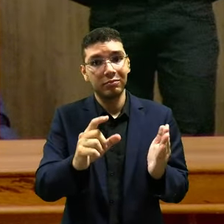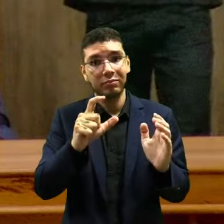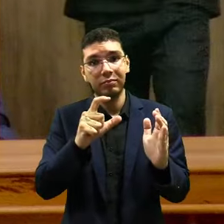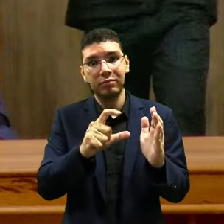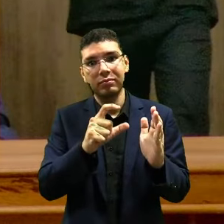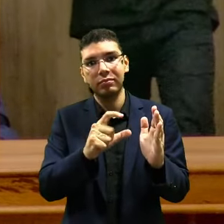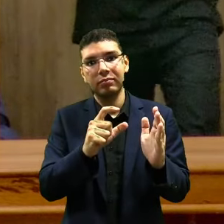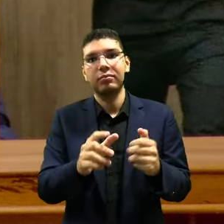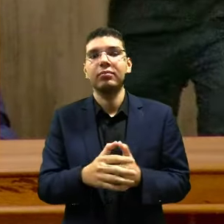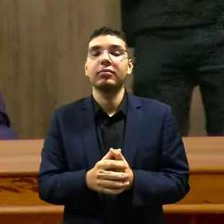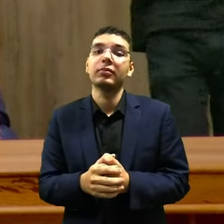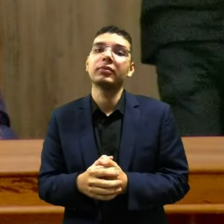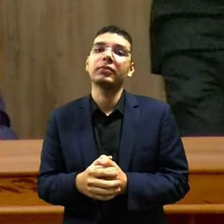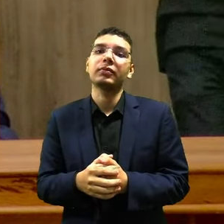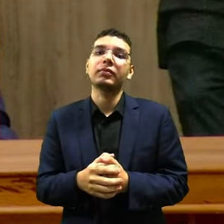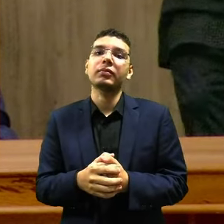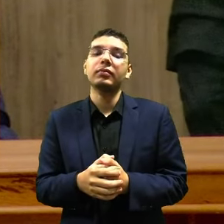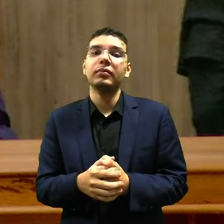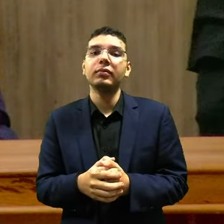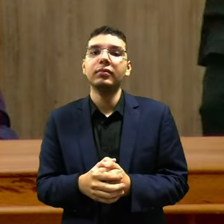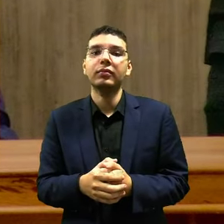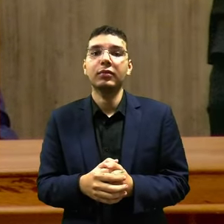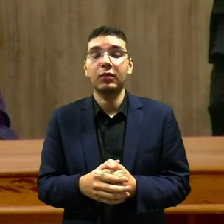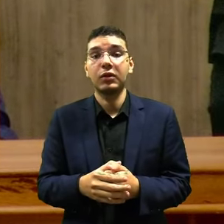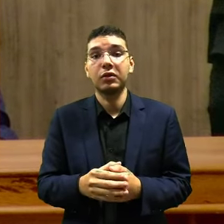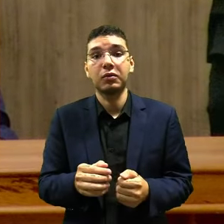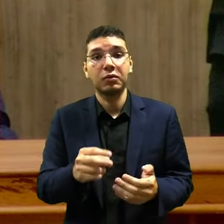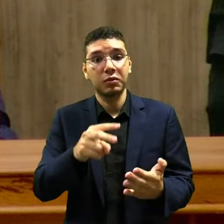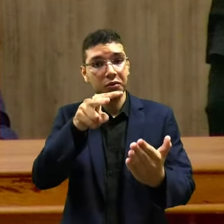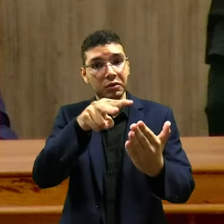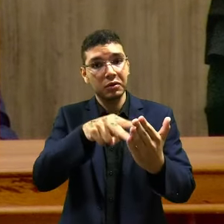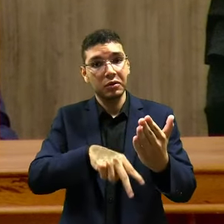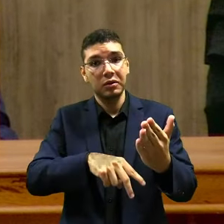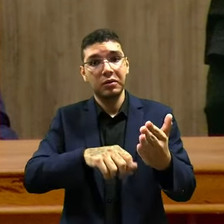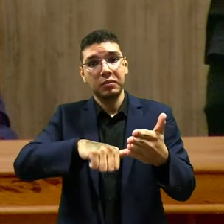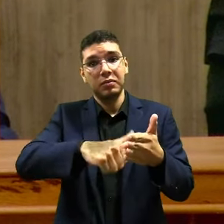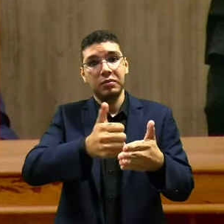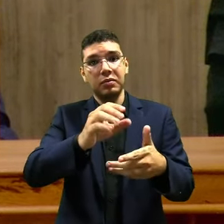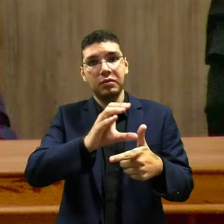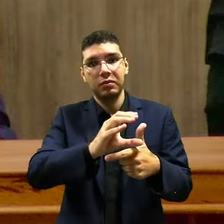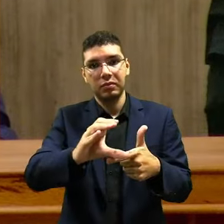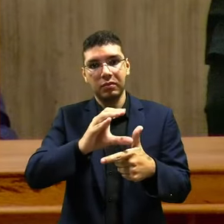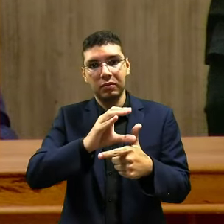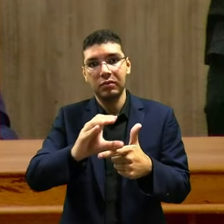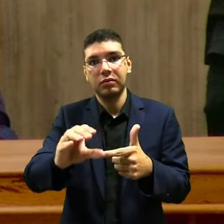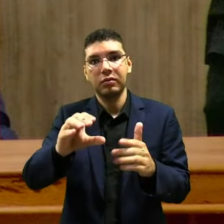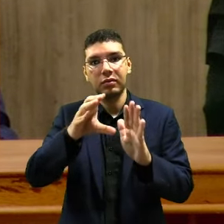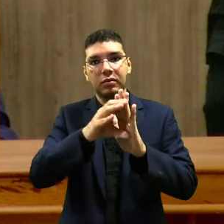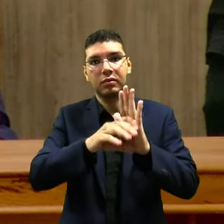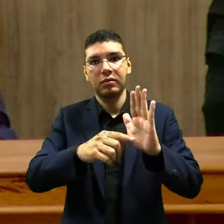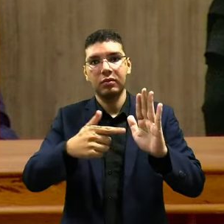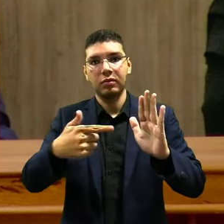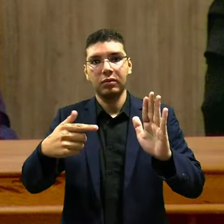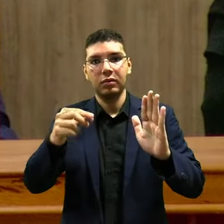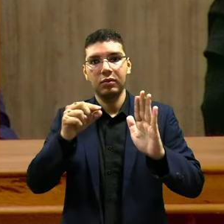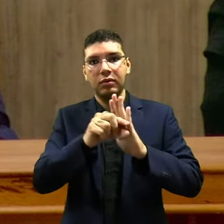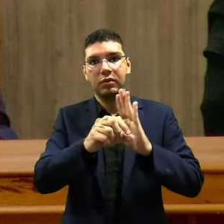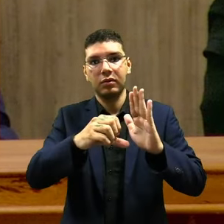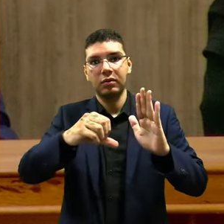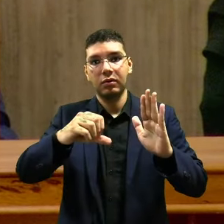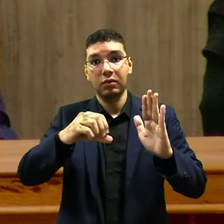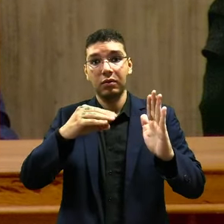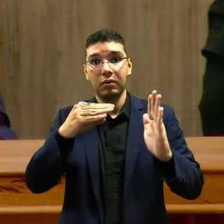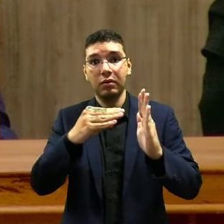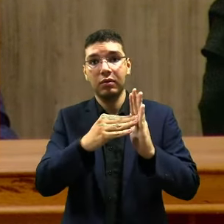compreensão espiritual quando a gente lê primeira Coríntios 2 9 e 10 isso está bem claro aquilo que o olho